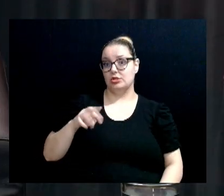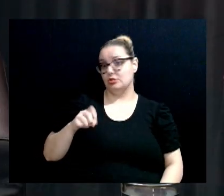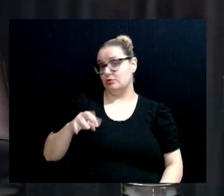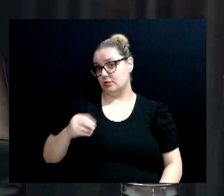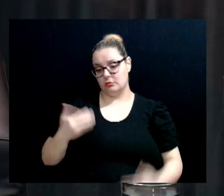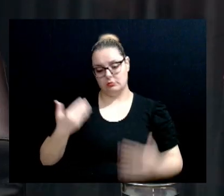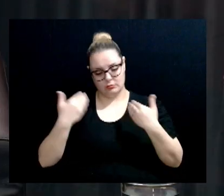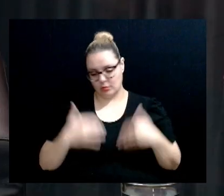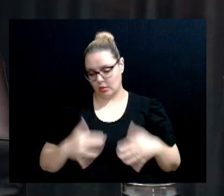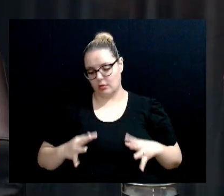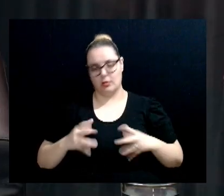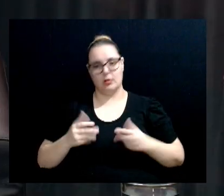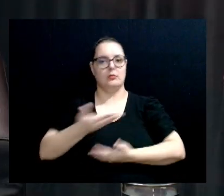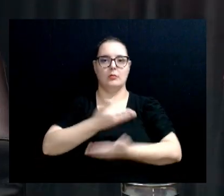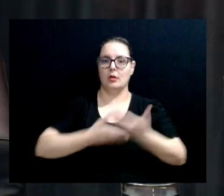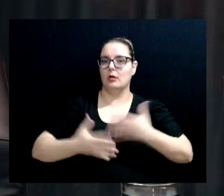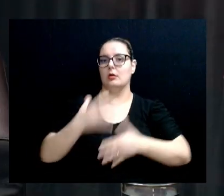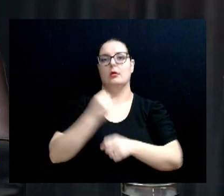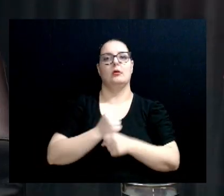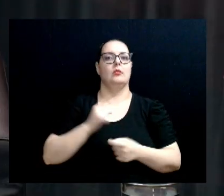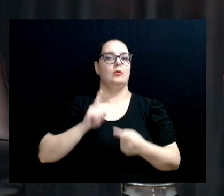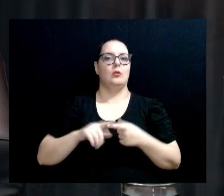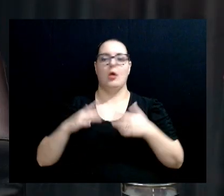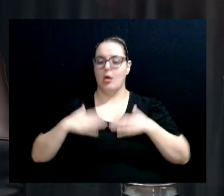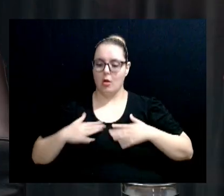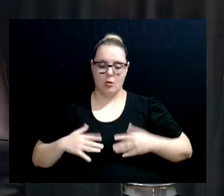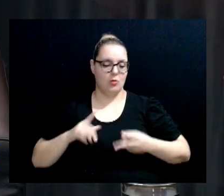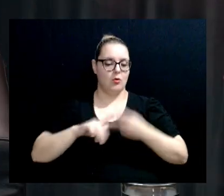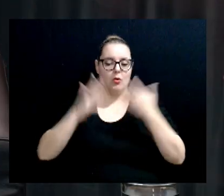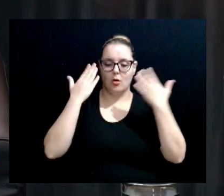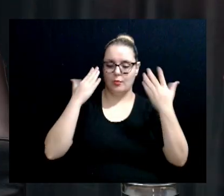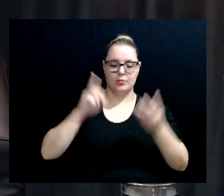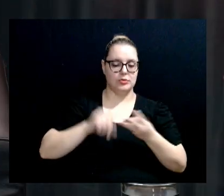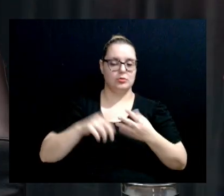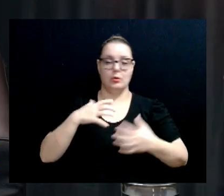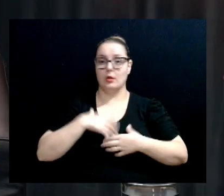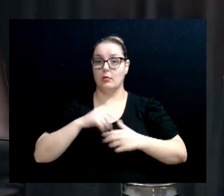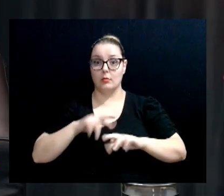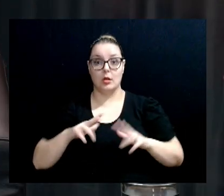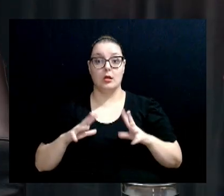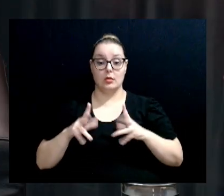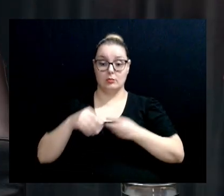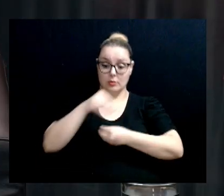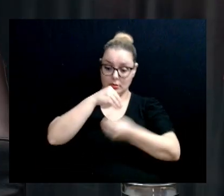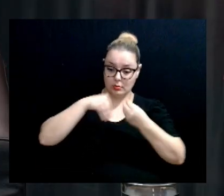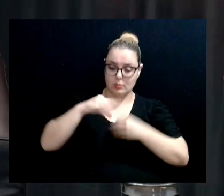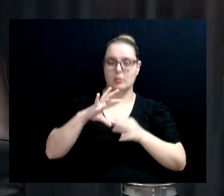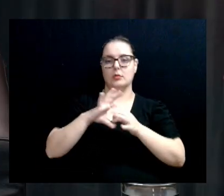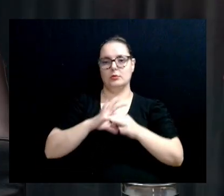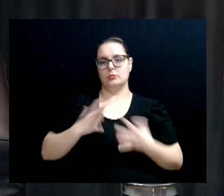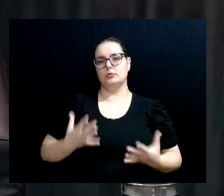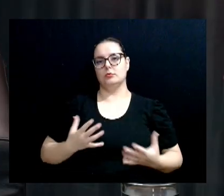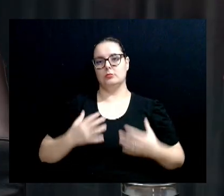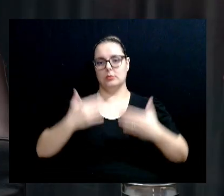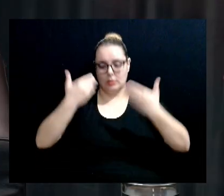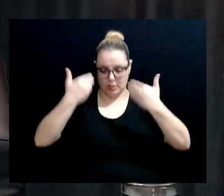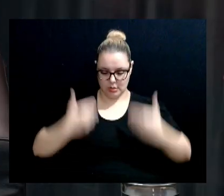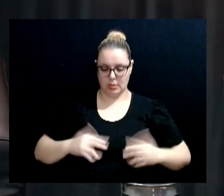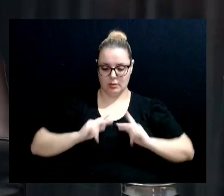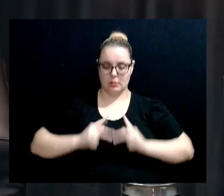integral, né? Tem físico, psíquico, emocional, enfim, e tudo está integrado. E é como desligasse a chavinha